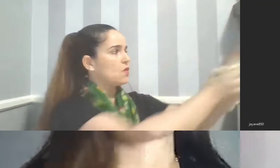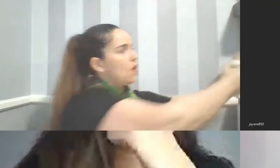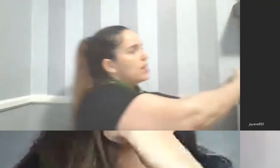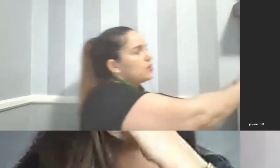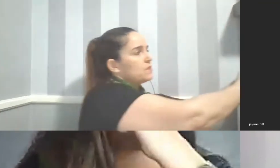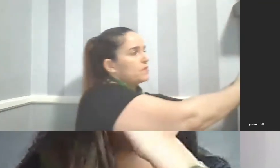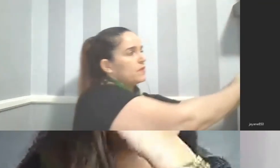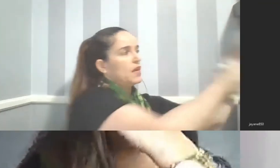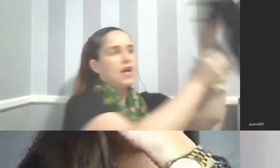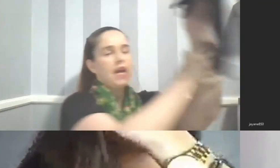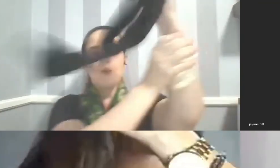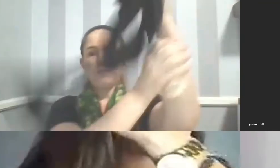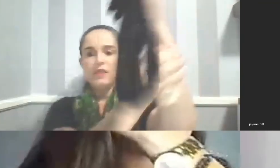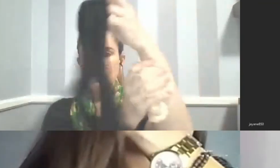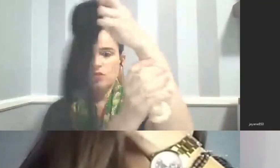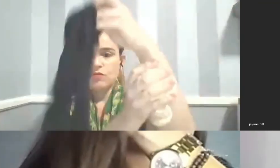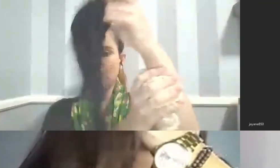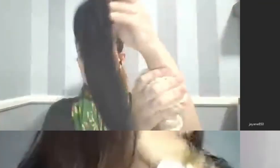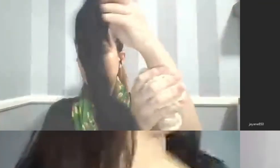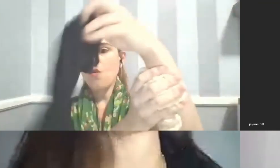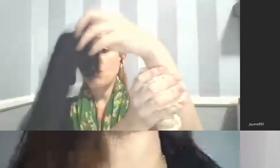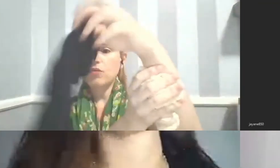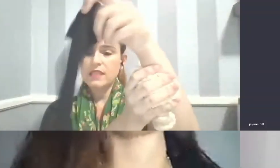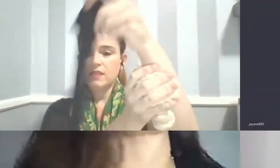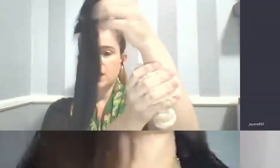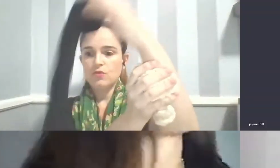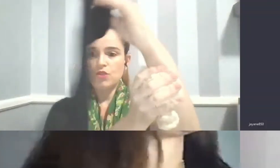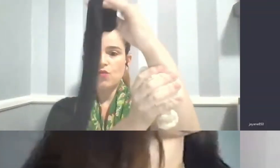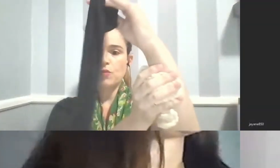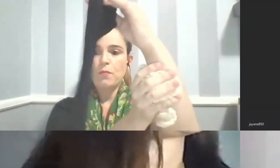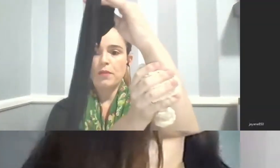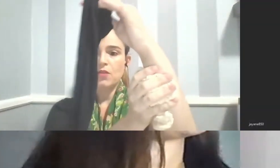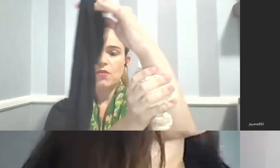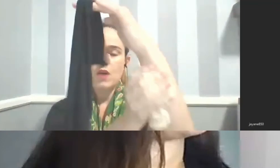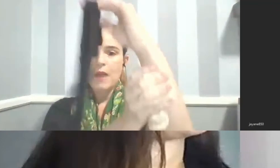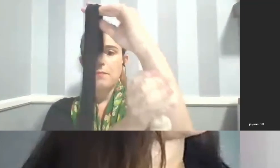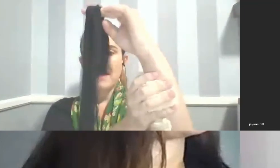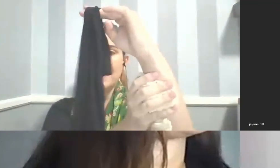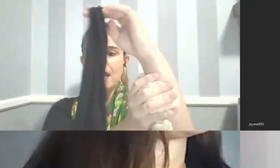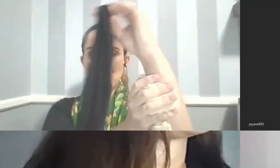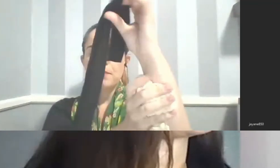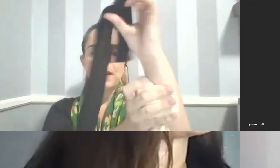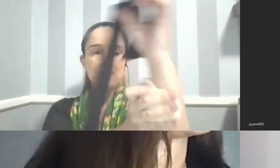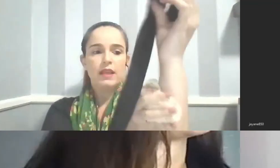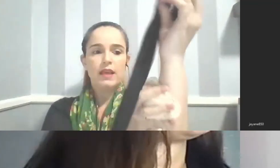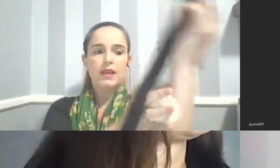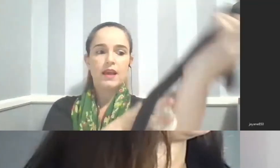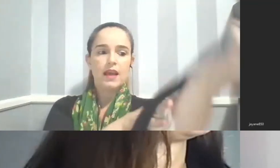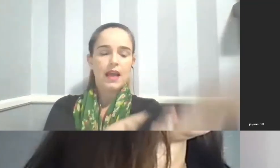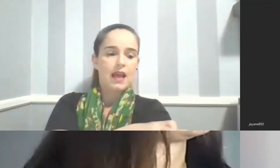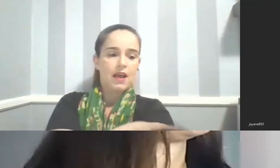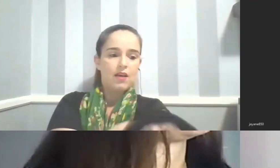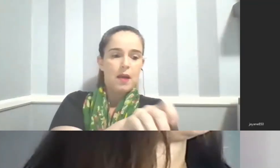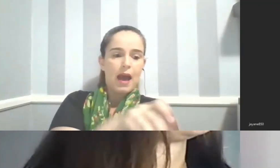compressão nesse corte, eu preciso de um outro tecido, de um outro pano. Para quê? Para